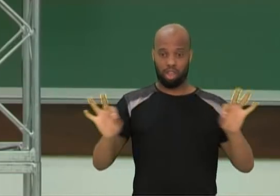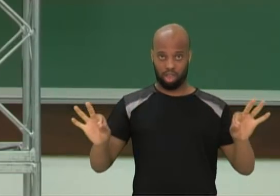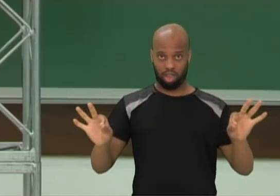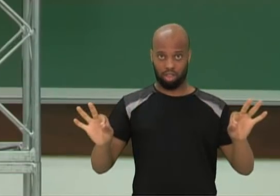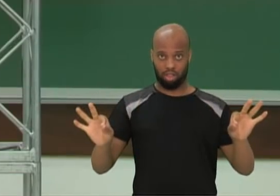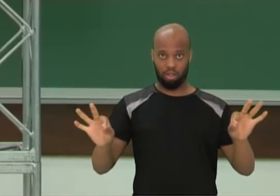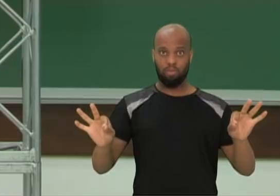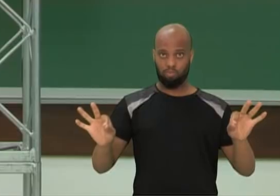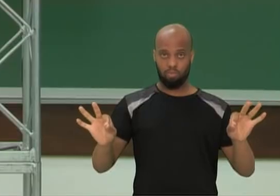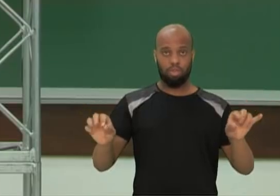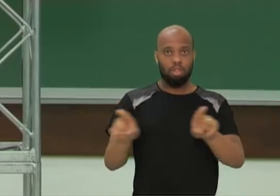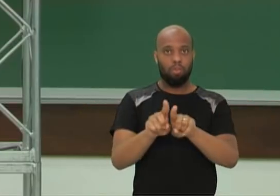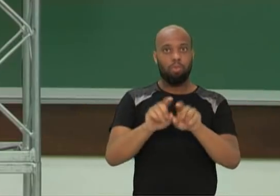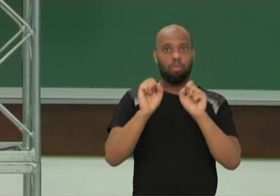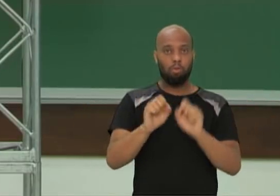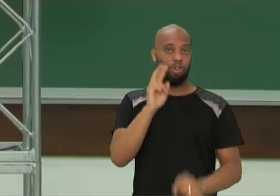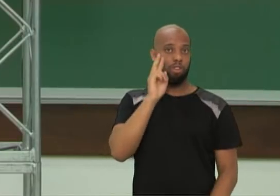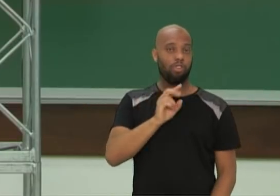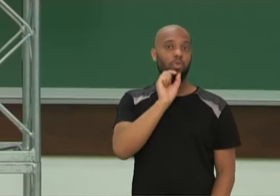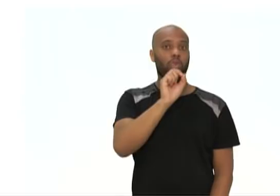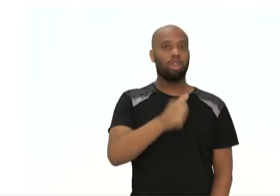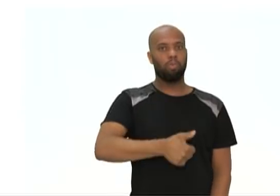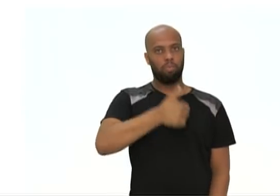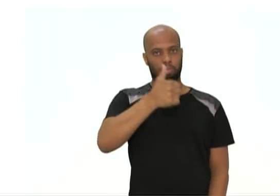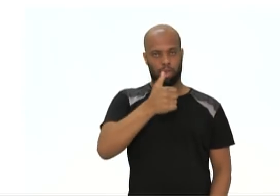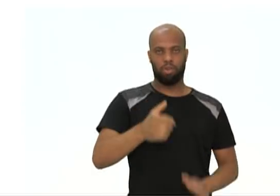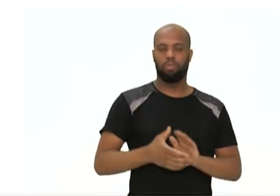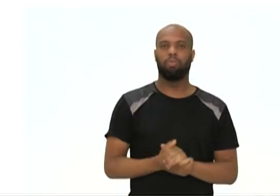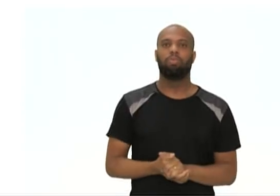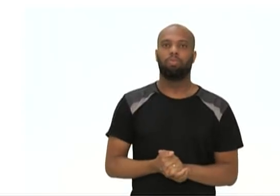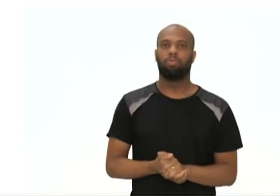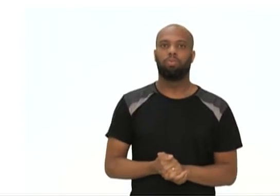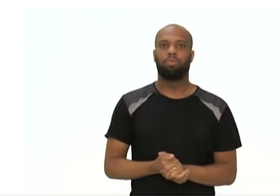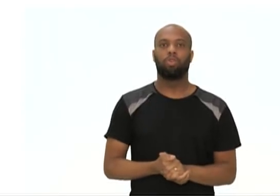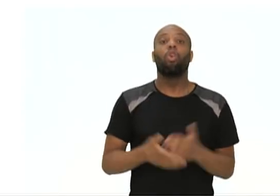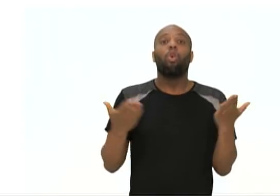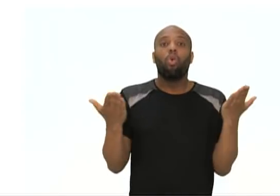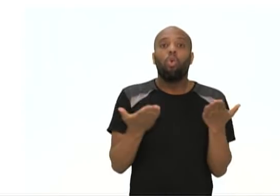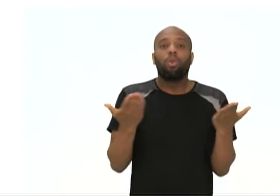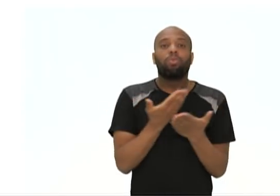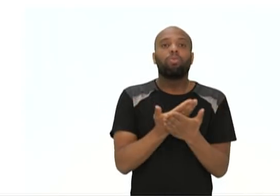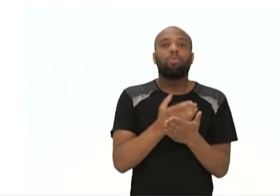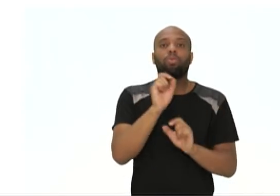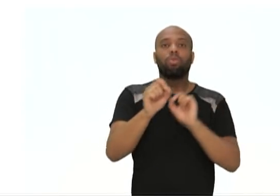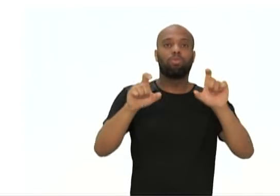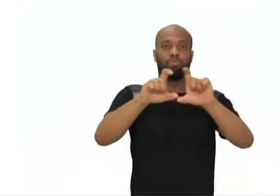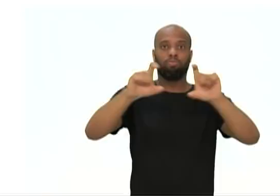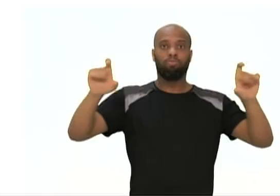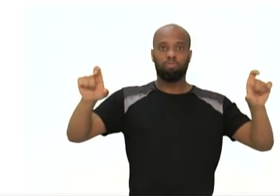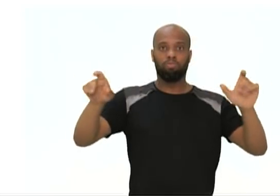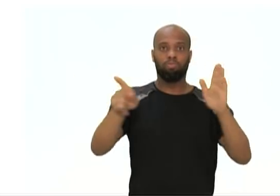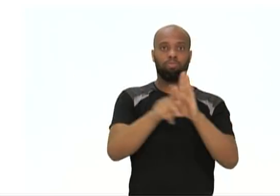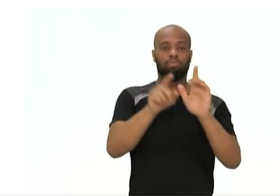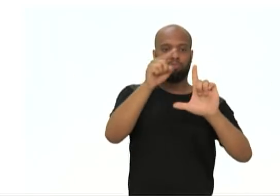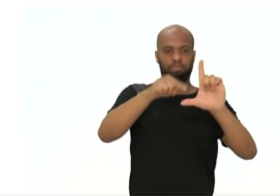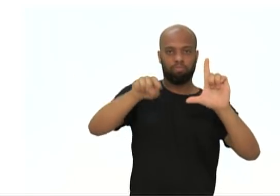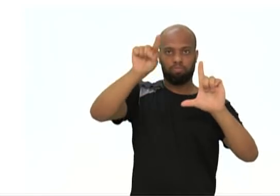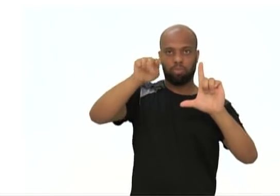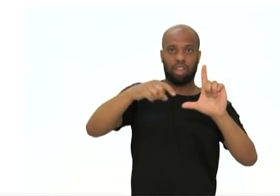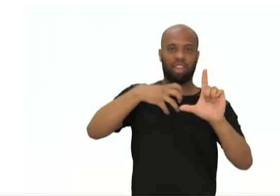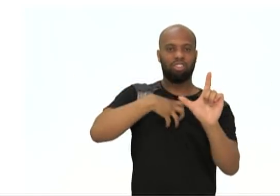do eixo de simetria, tá? Então, durante a aula de hoje, nós vimos as equações aí para parábolas com eixo de